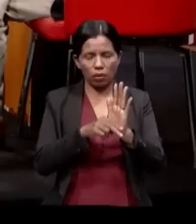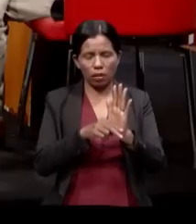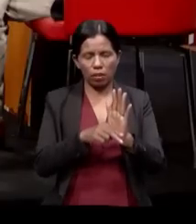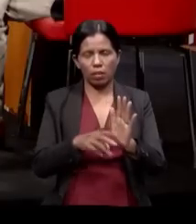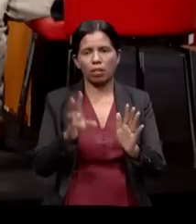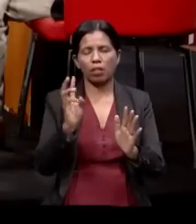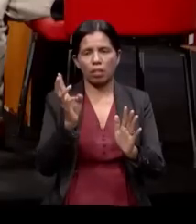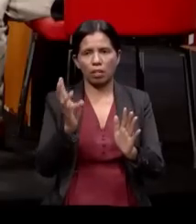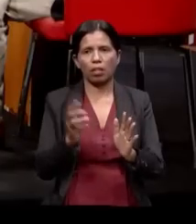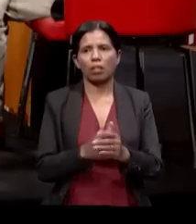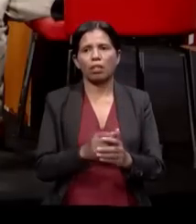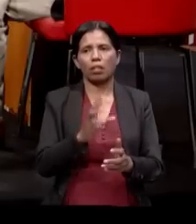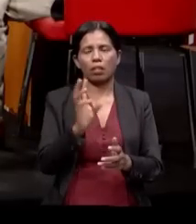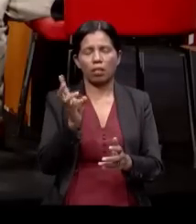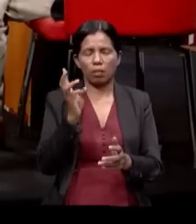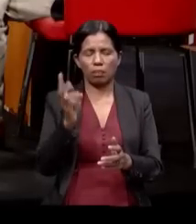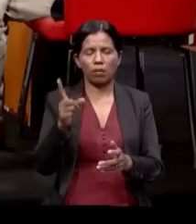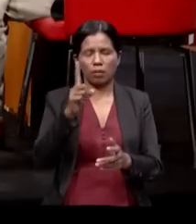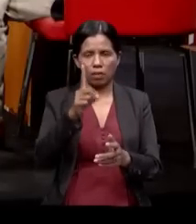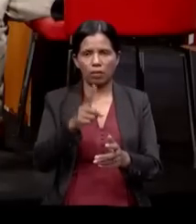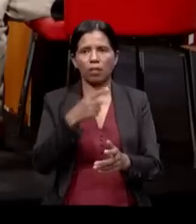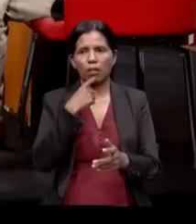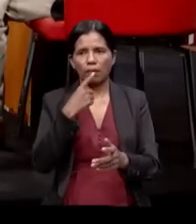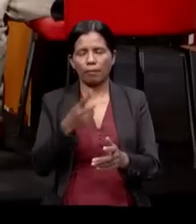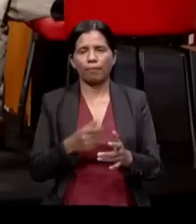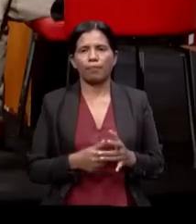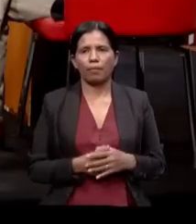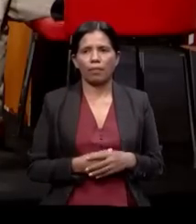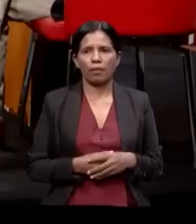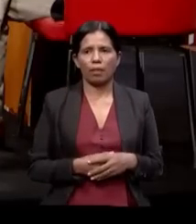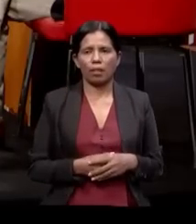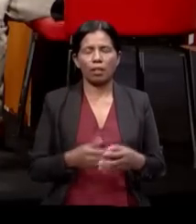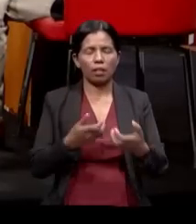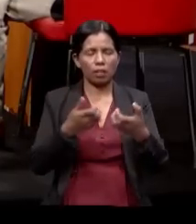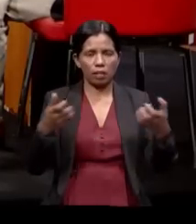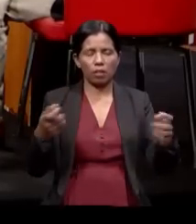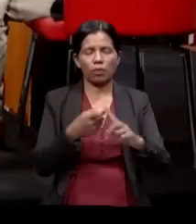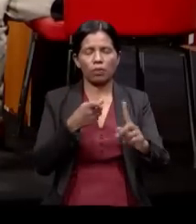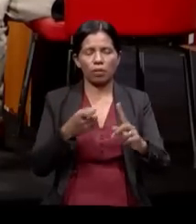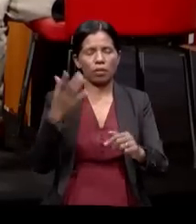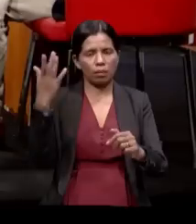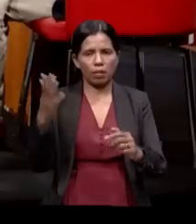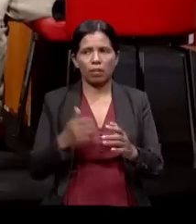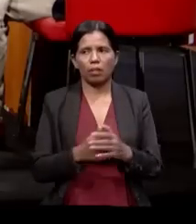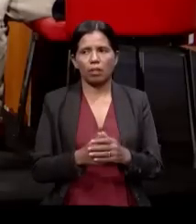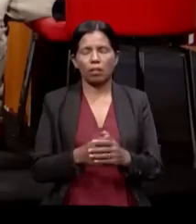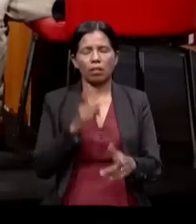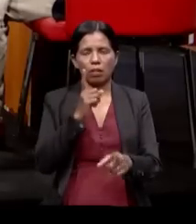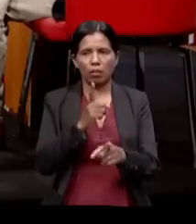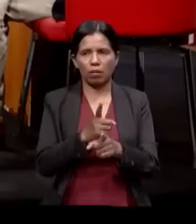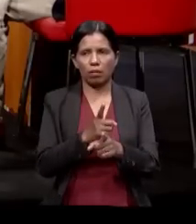71, 171, Código de Processo Penal até, né? É nia sesos ini apa? Se ni sesos ini apa? Claro,